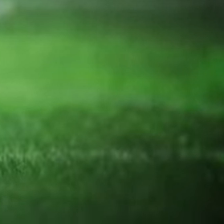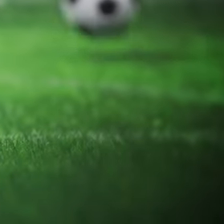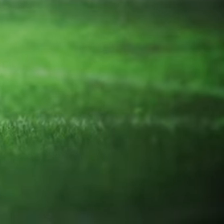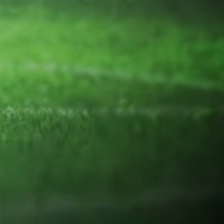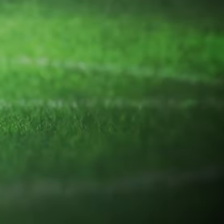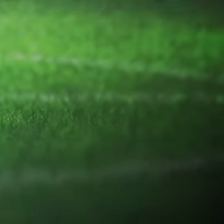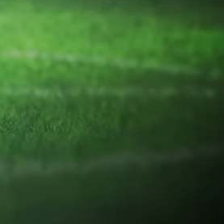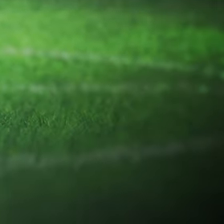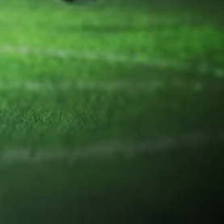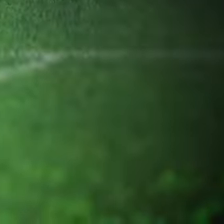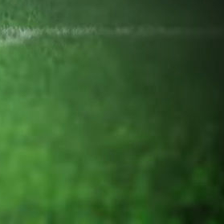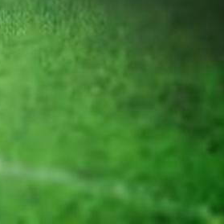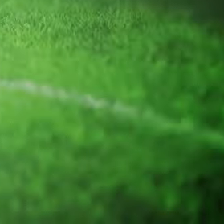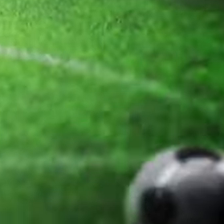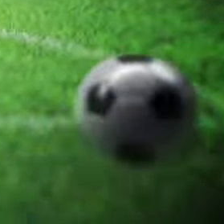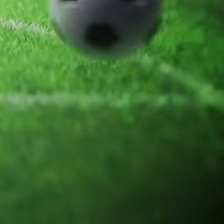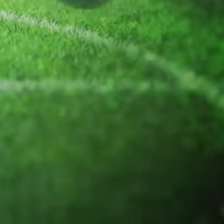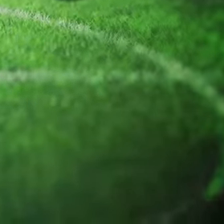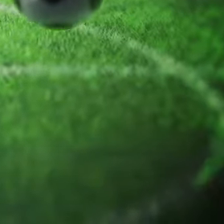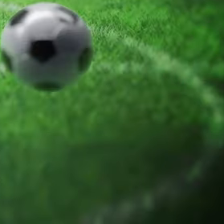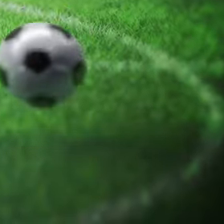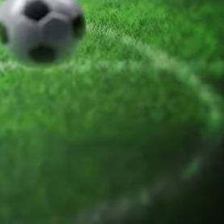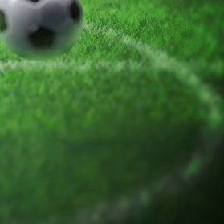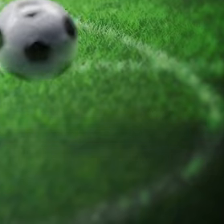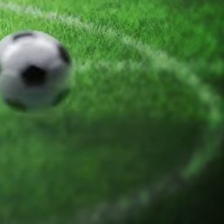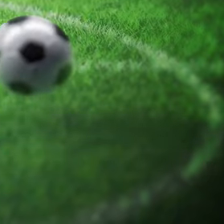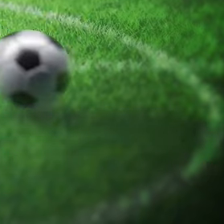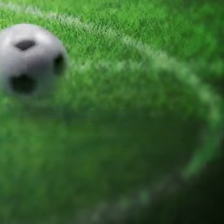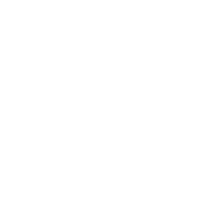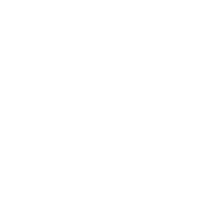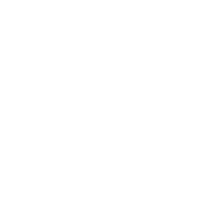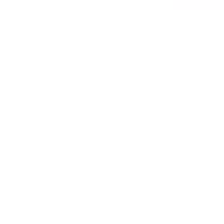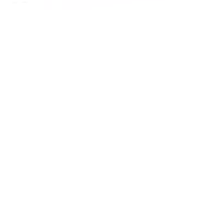e no salário. Em cada distrito, cada voto conta para eleger deputadas e